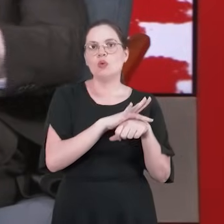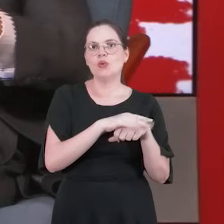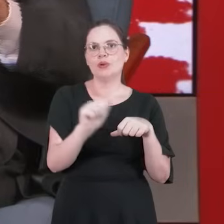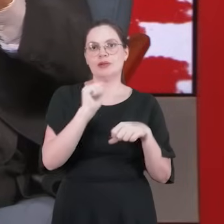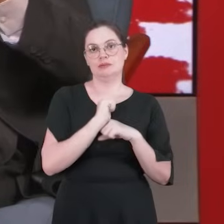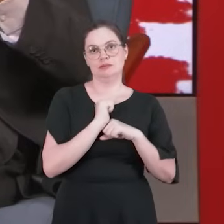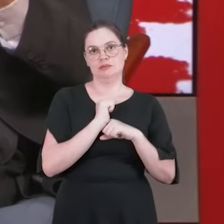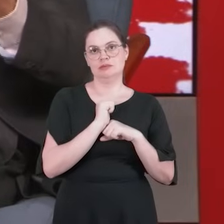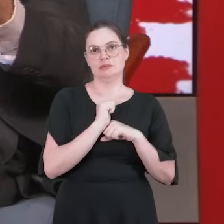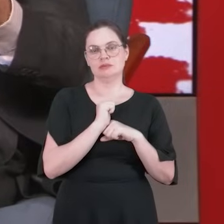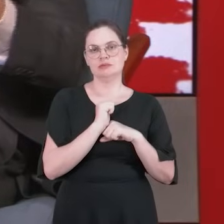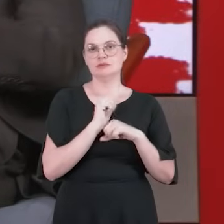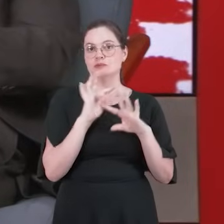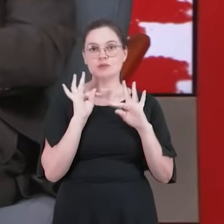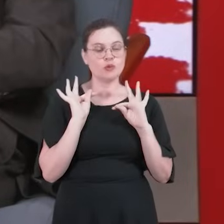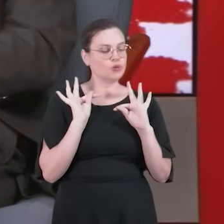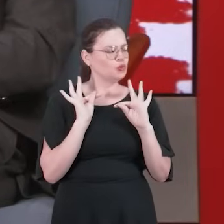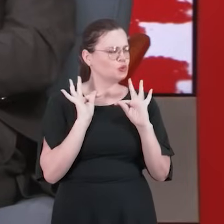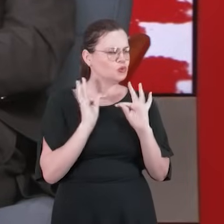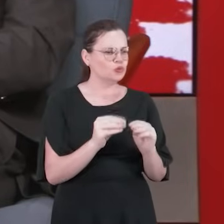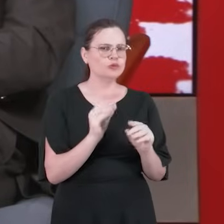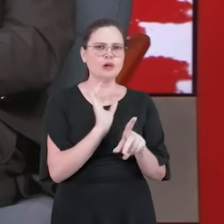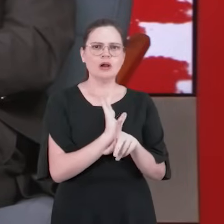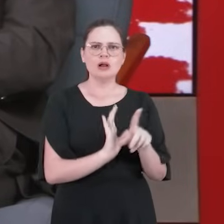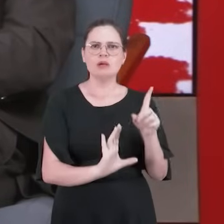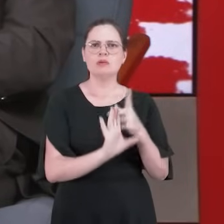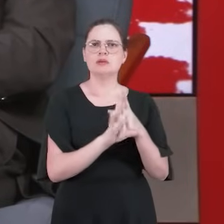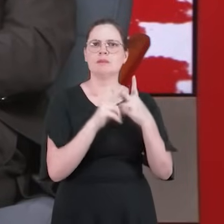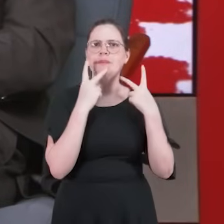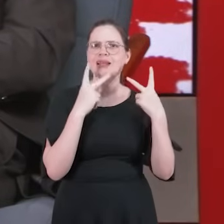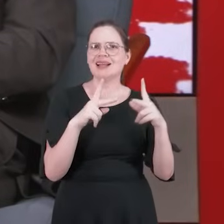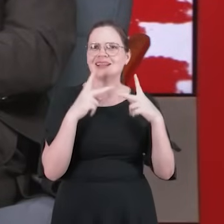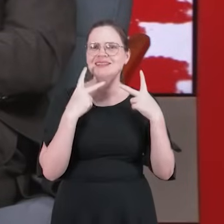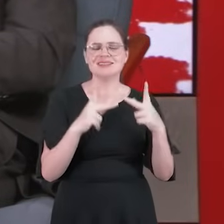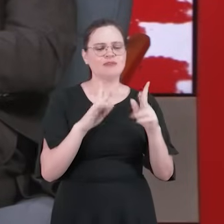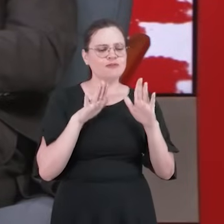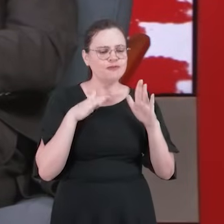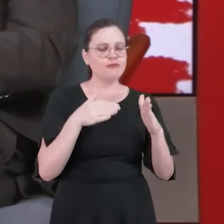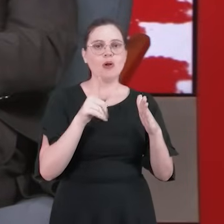e toda a sua pregação, toda